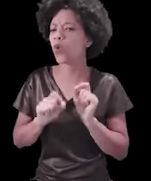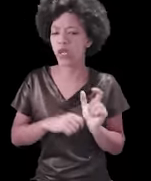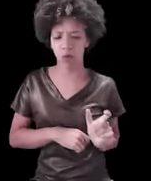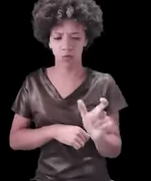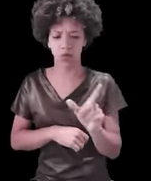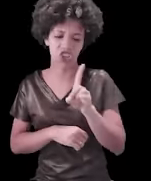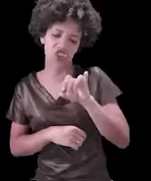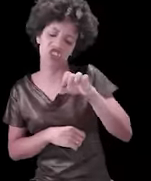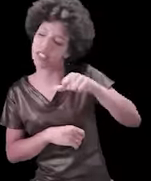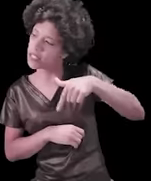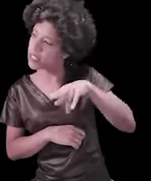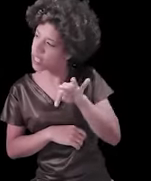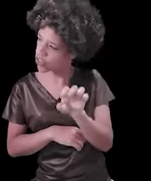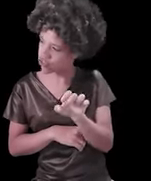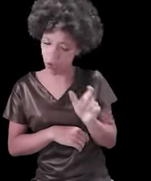disquete